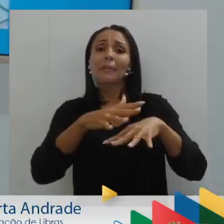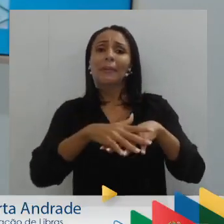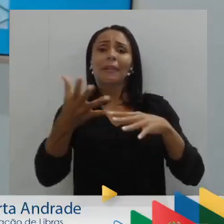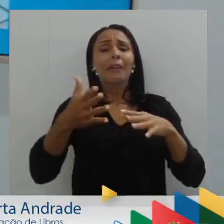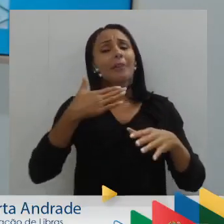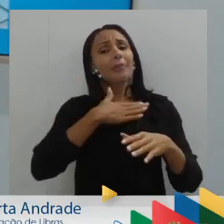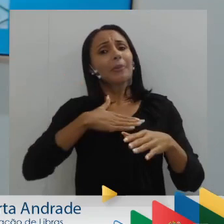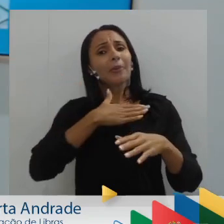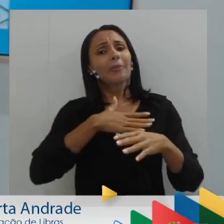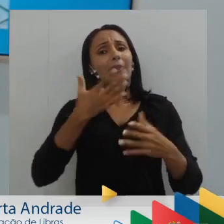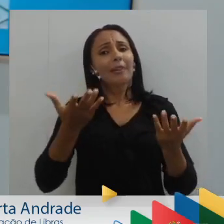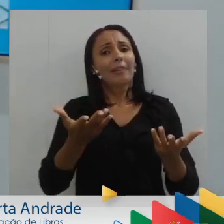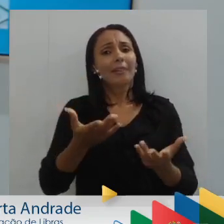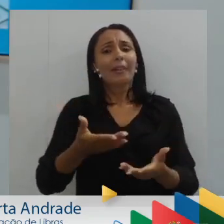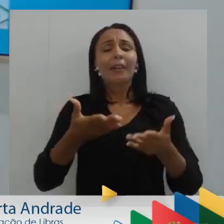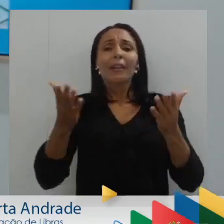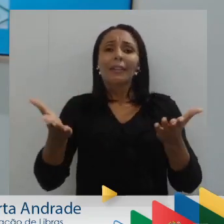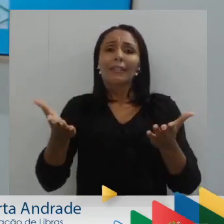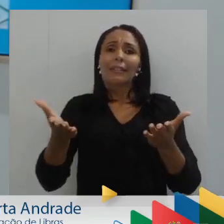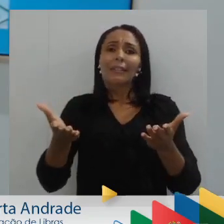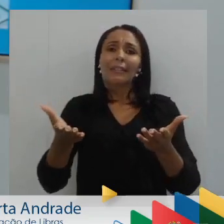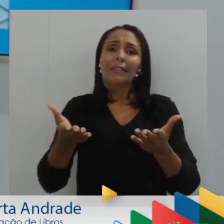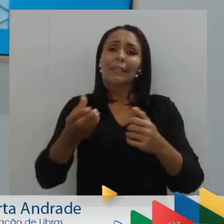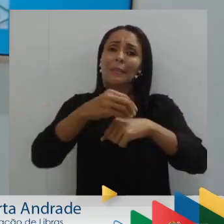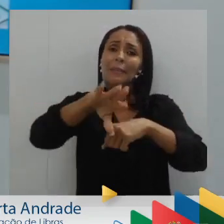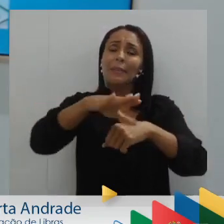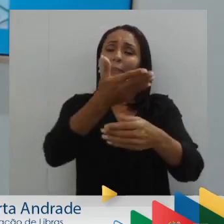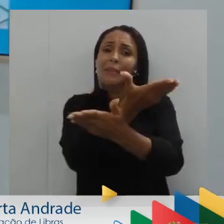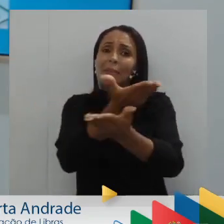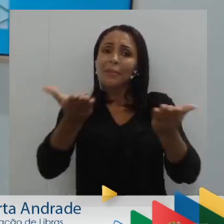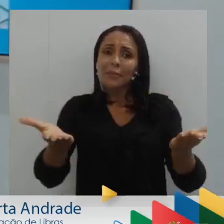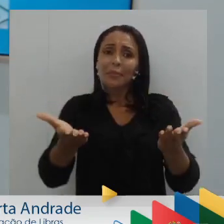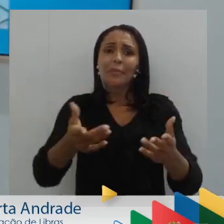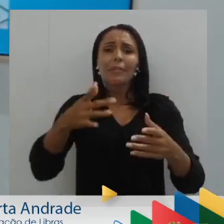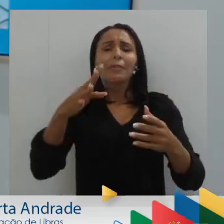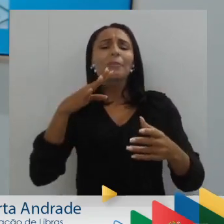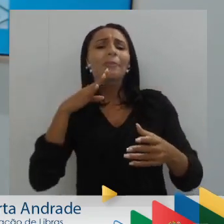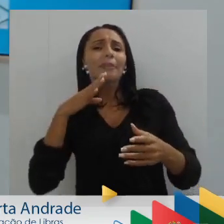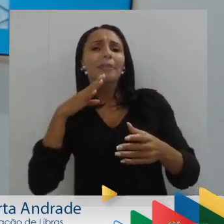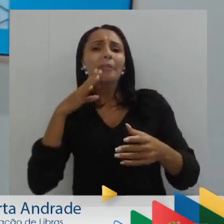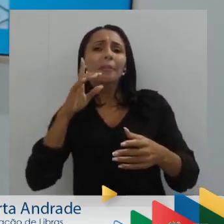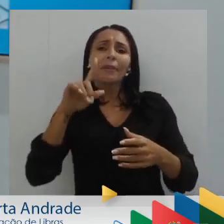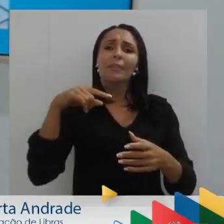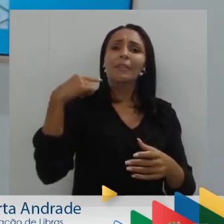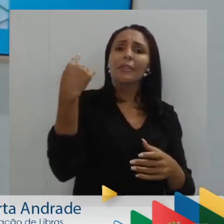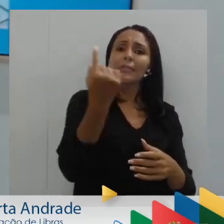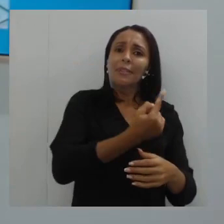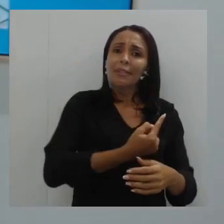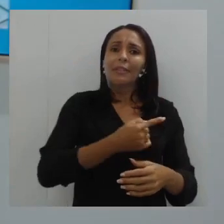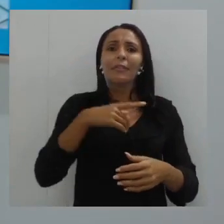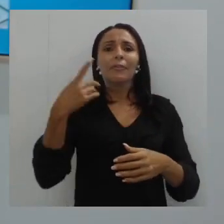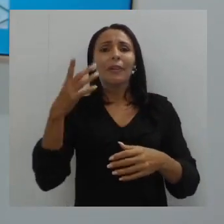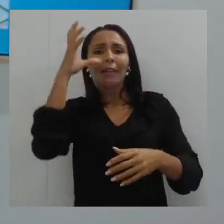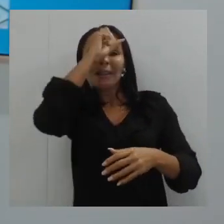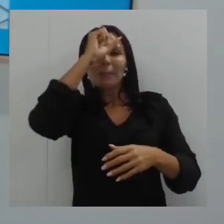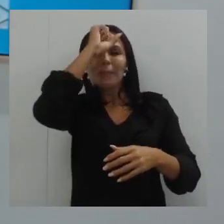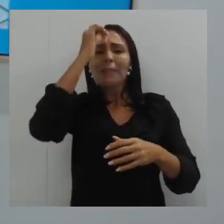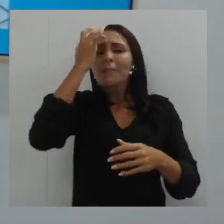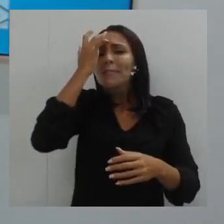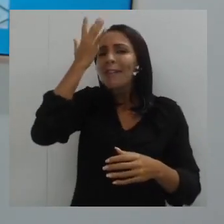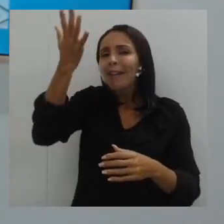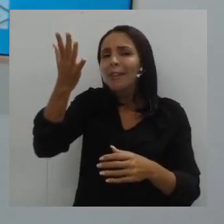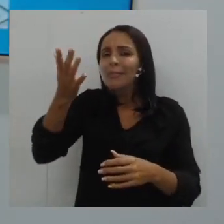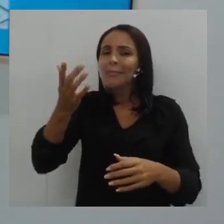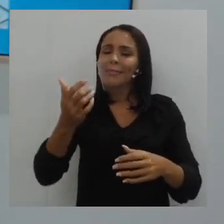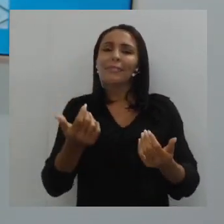eu gostaria muito de dividir com vocês uns conhecimentos que a gente vai aprender facilzinho,